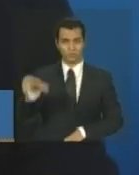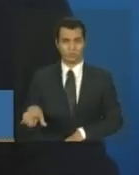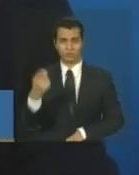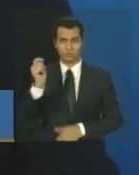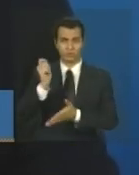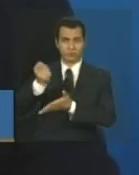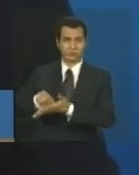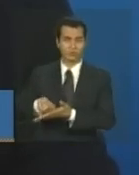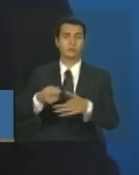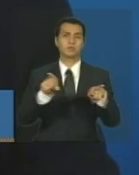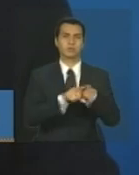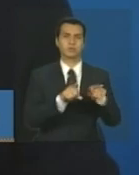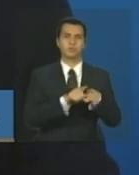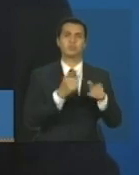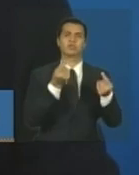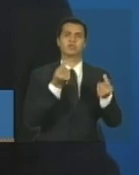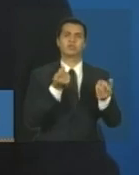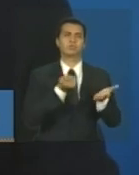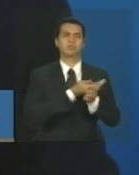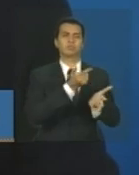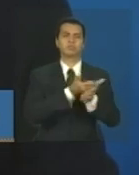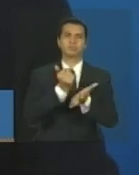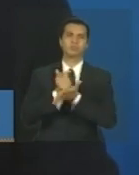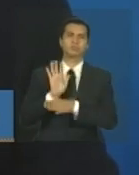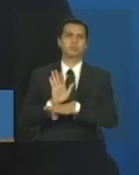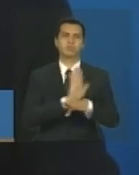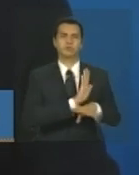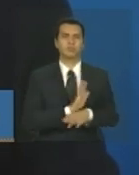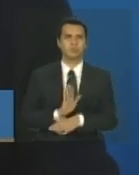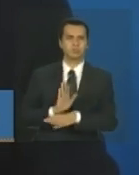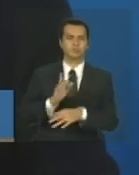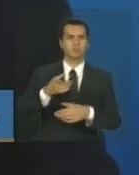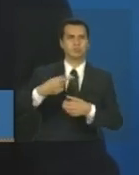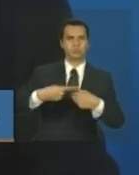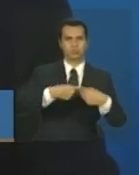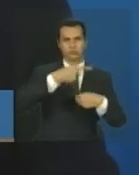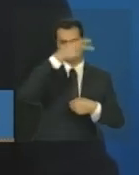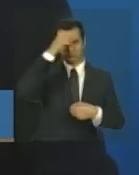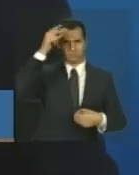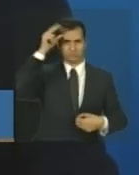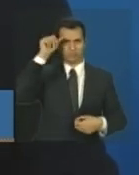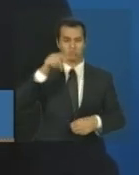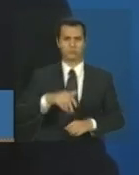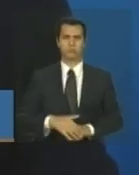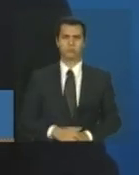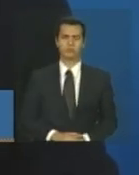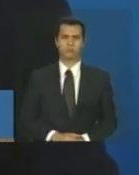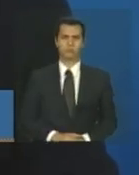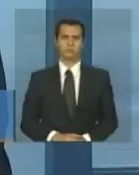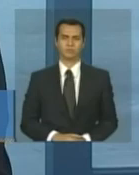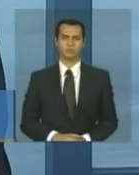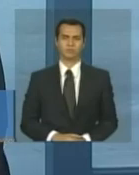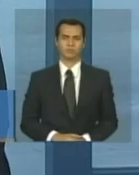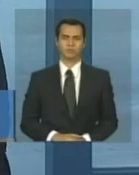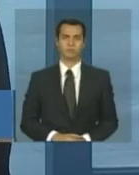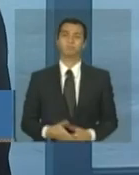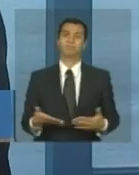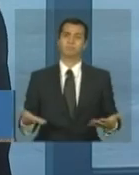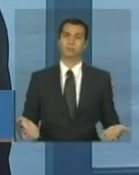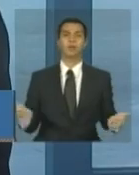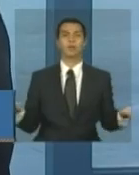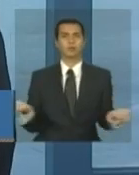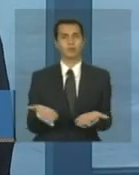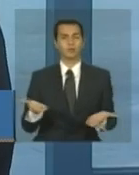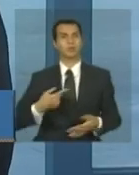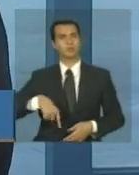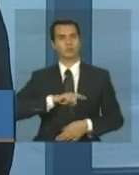gasto dos recursos que são repassados Para apoiar o município na gestão do programa Ok bom vamos